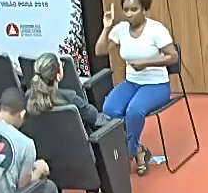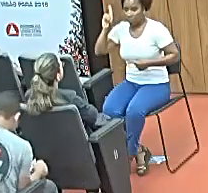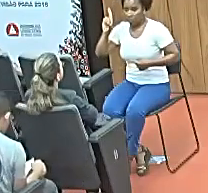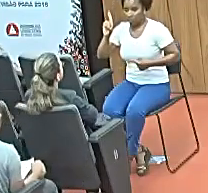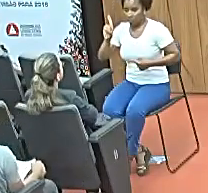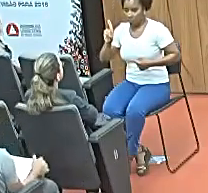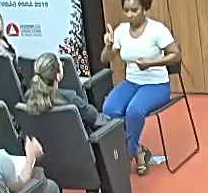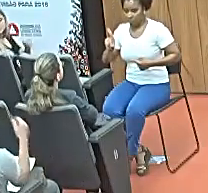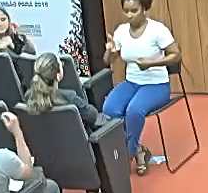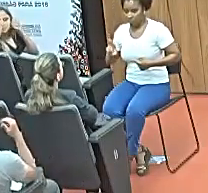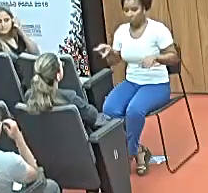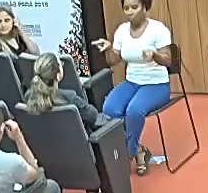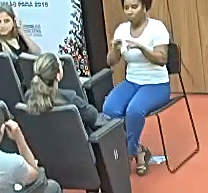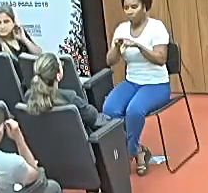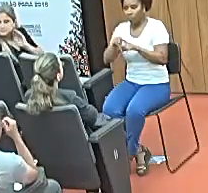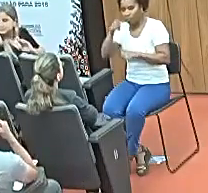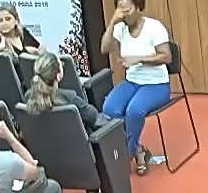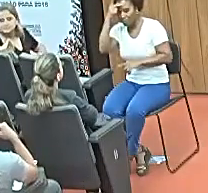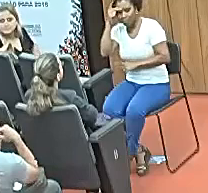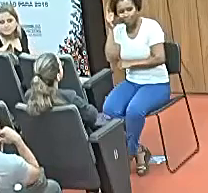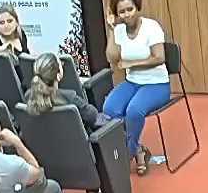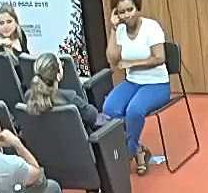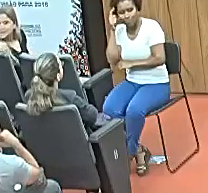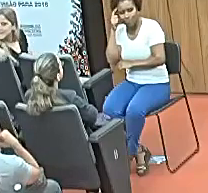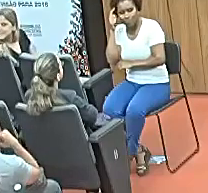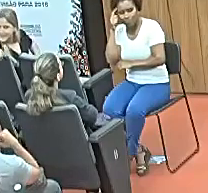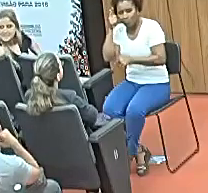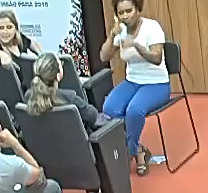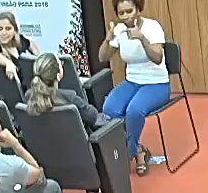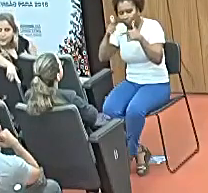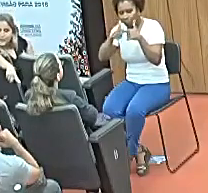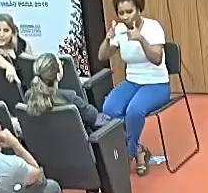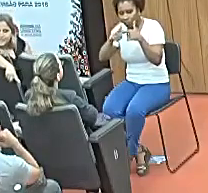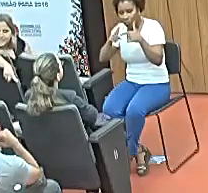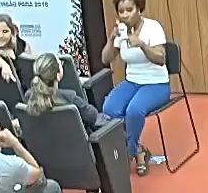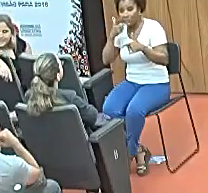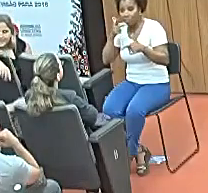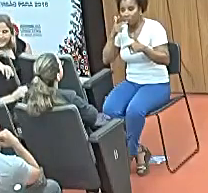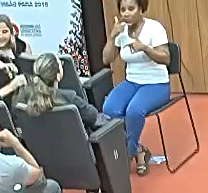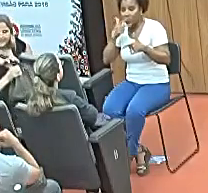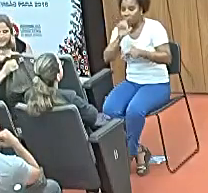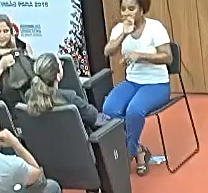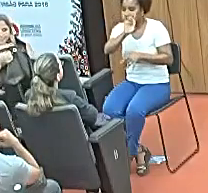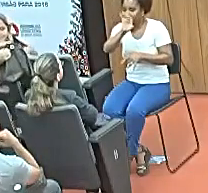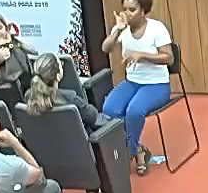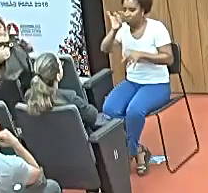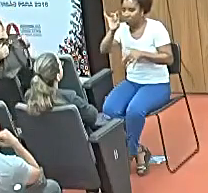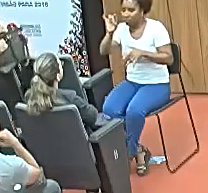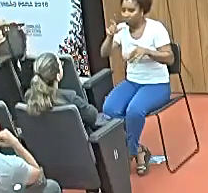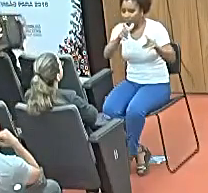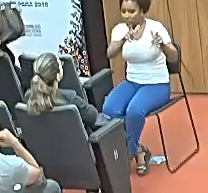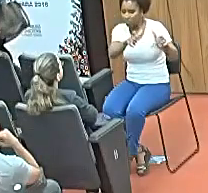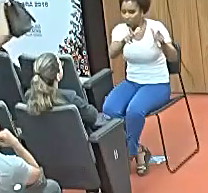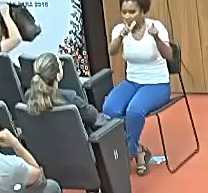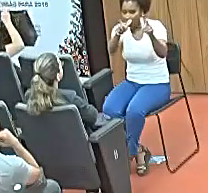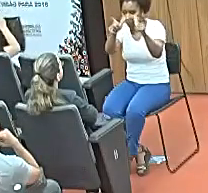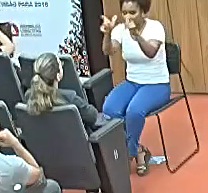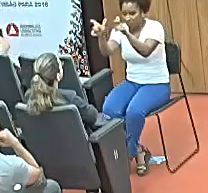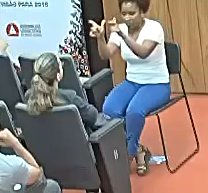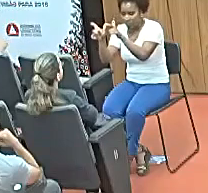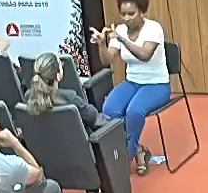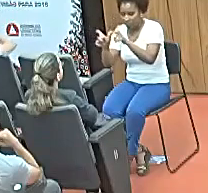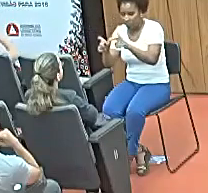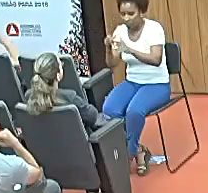para cada pessoa mês é repassado um recurso financeiro de 1.500 reais foi